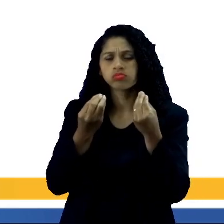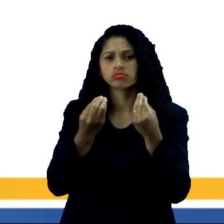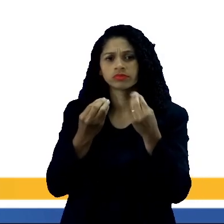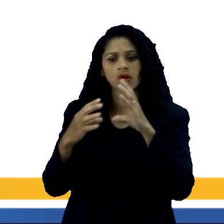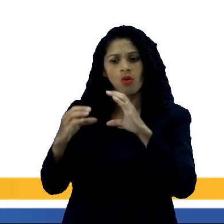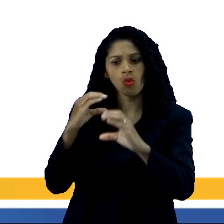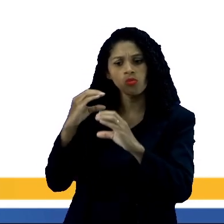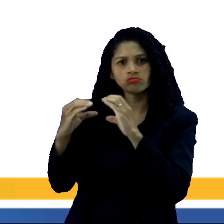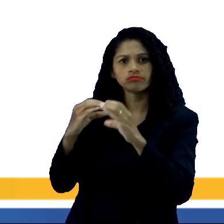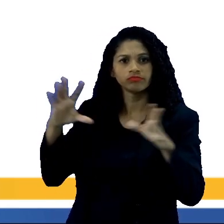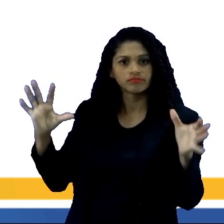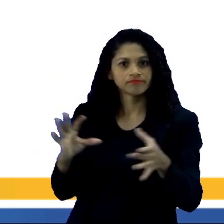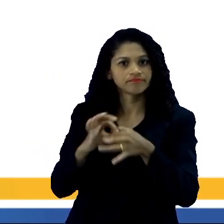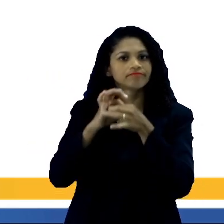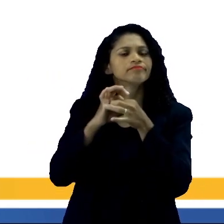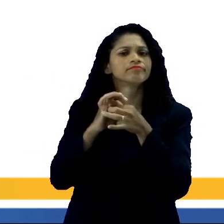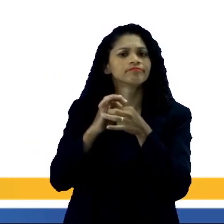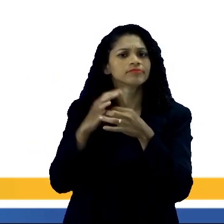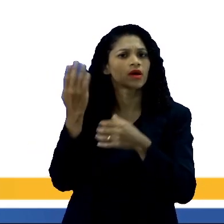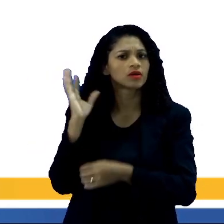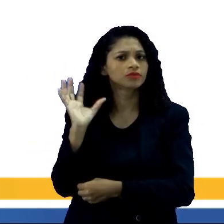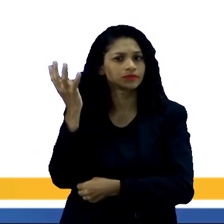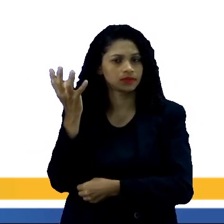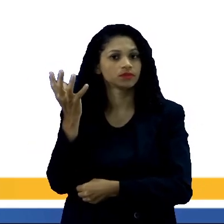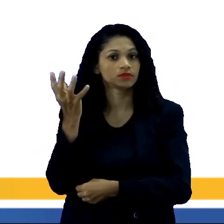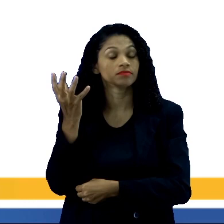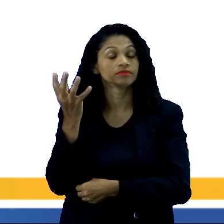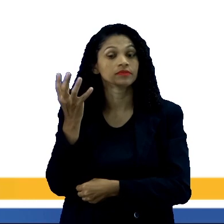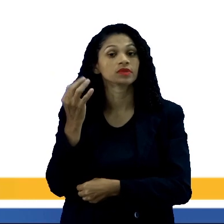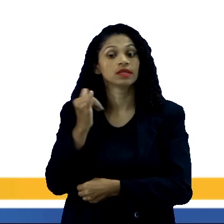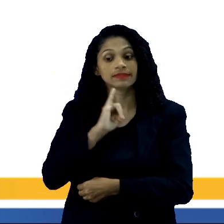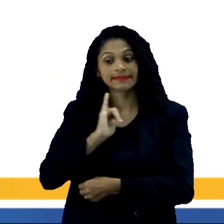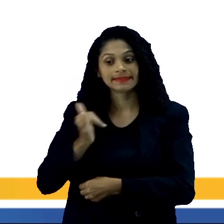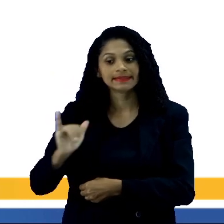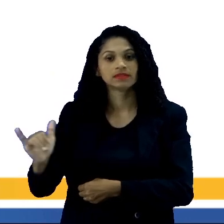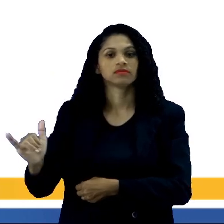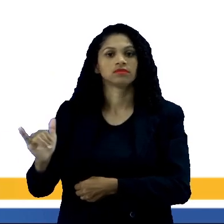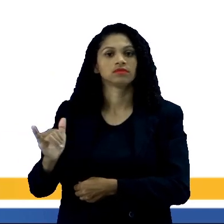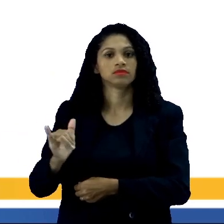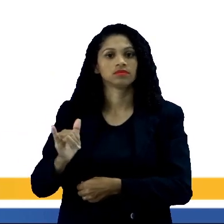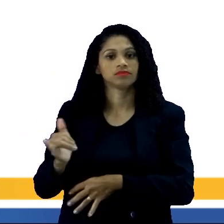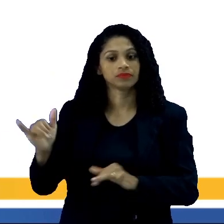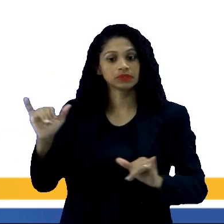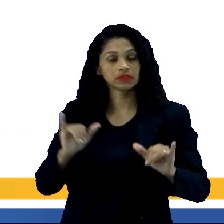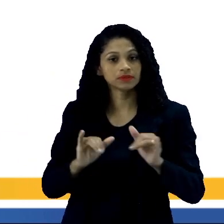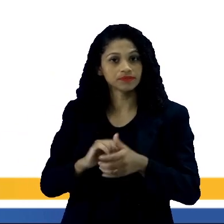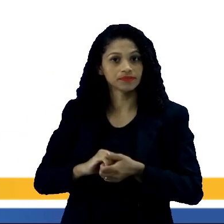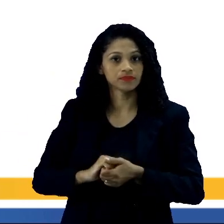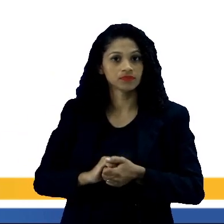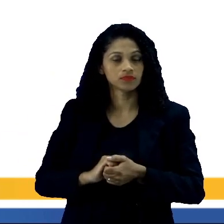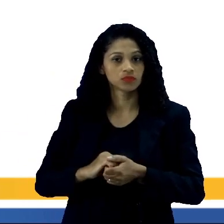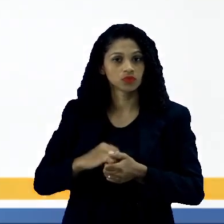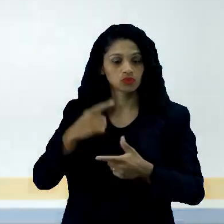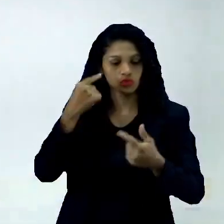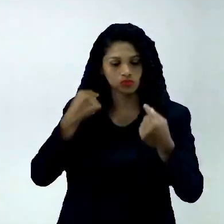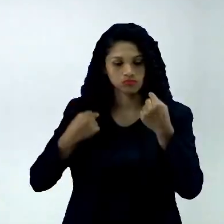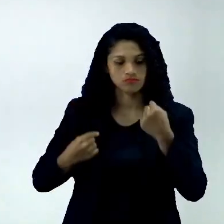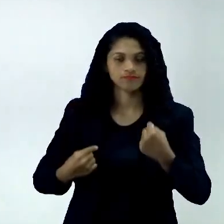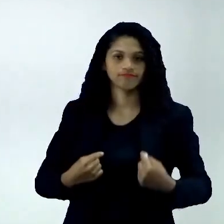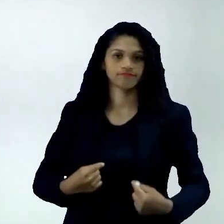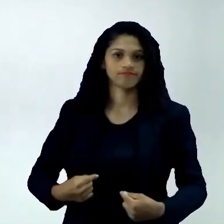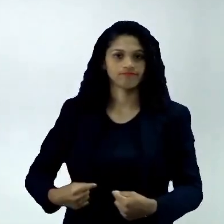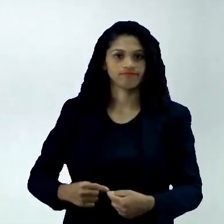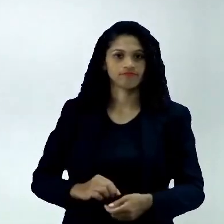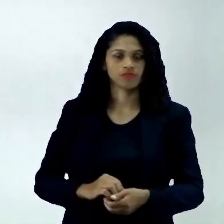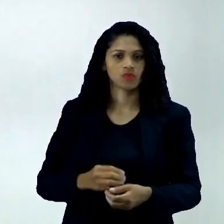feita? Simplesmente através de sinais químicos e elétricos que vão percorrer todo o nosso corpo. Mas aí como é possível